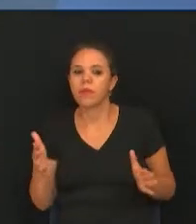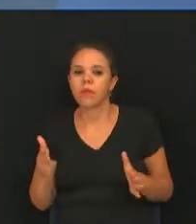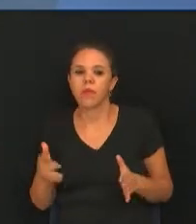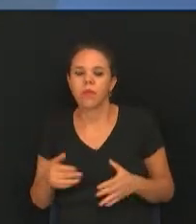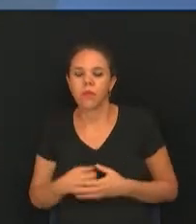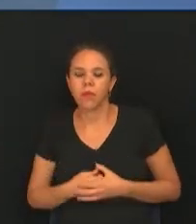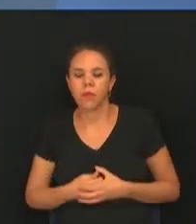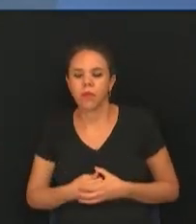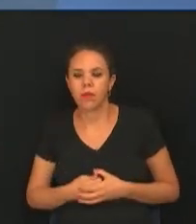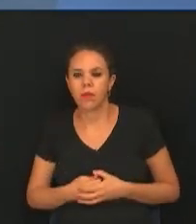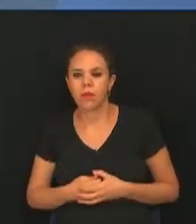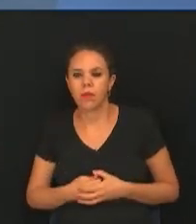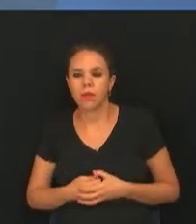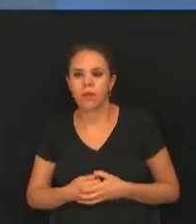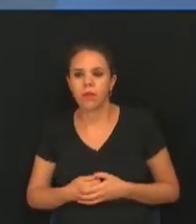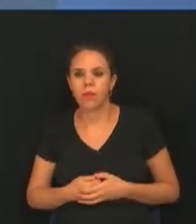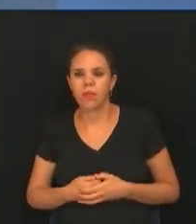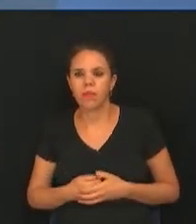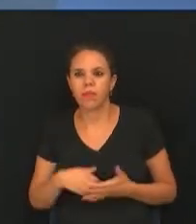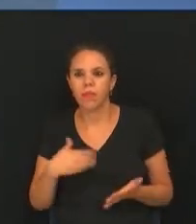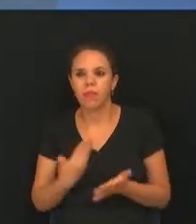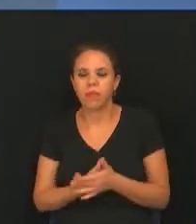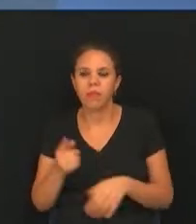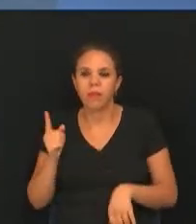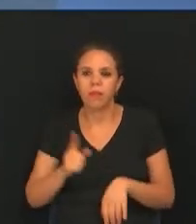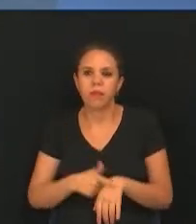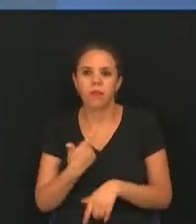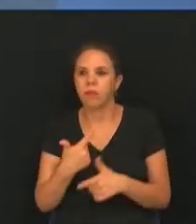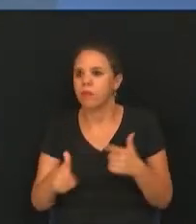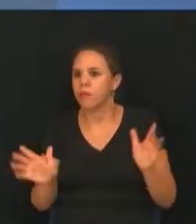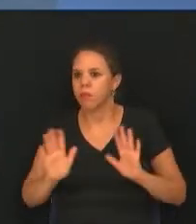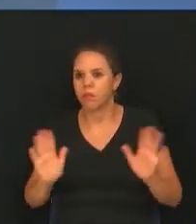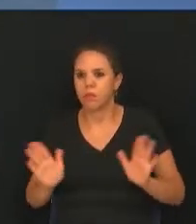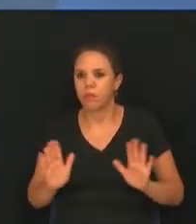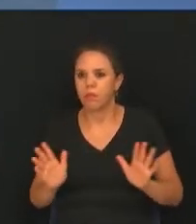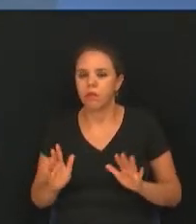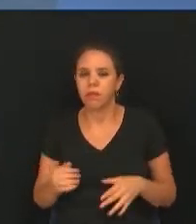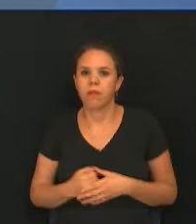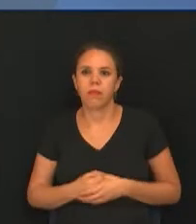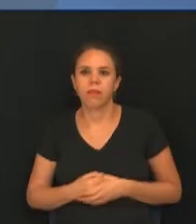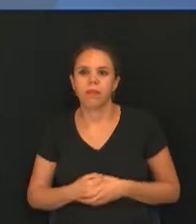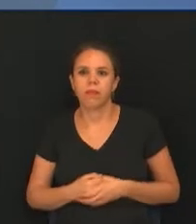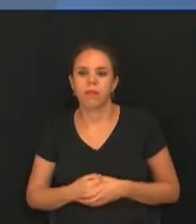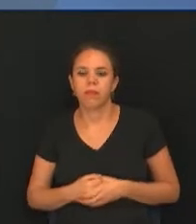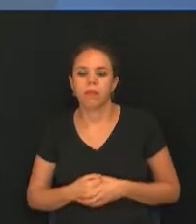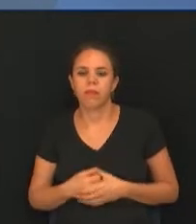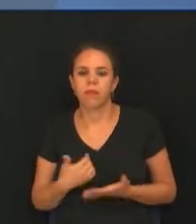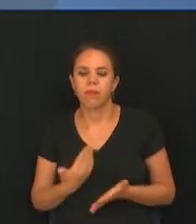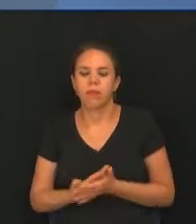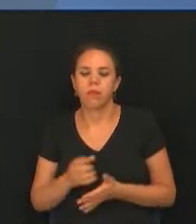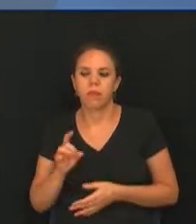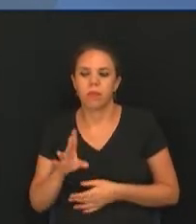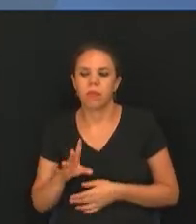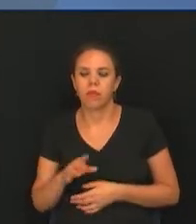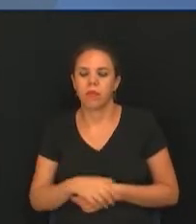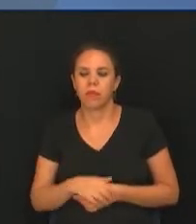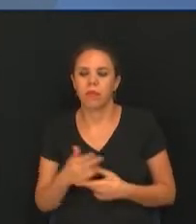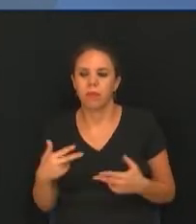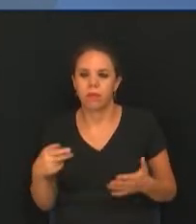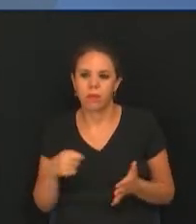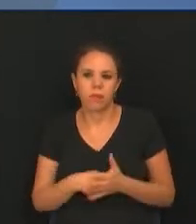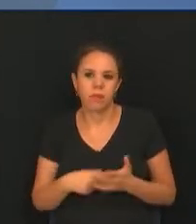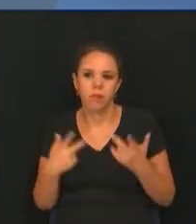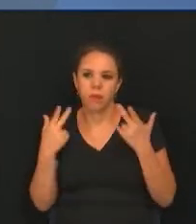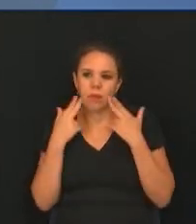tempo. Mas até o momento não houve nenhuma pauta de relevância, né? Apenas questões